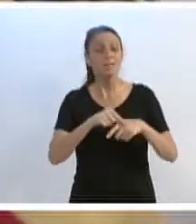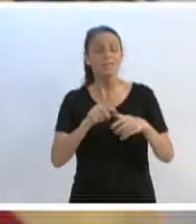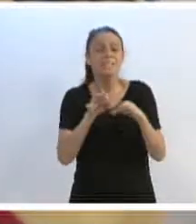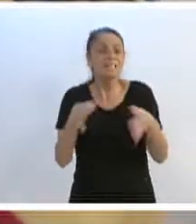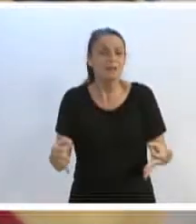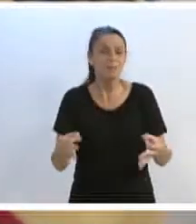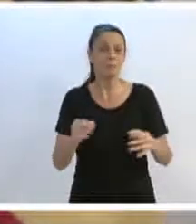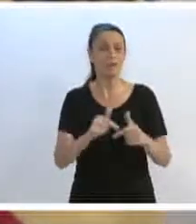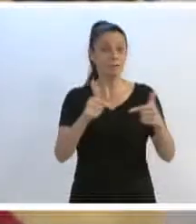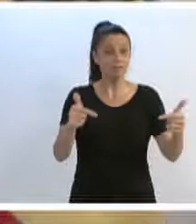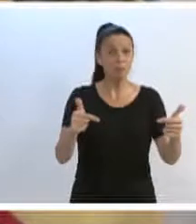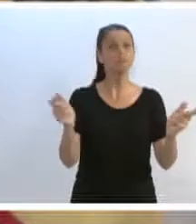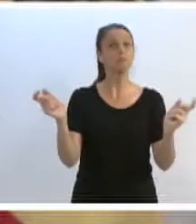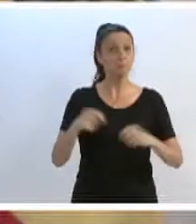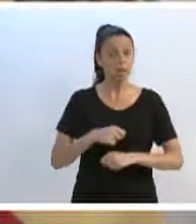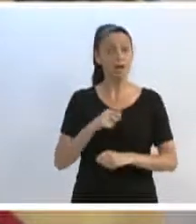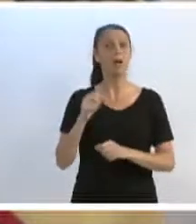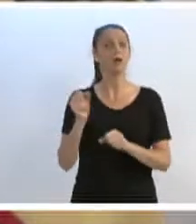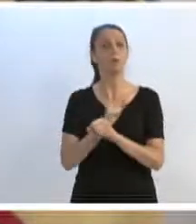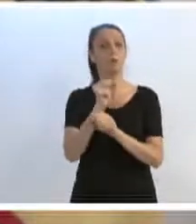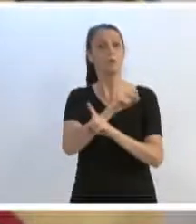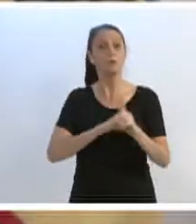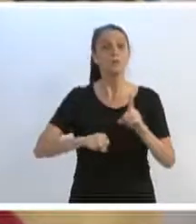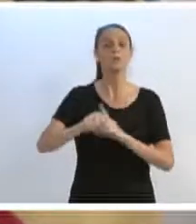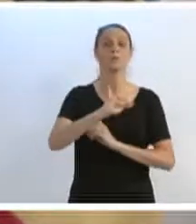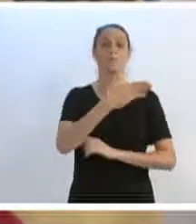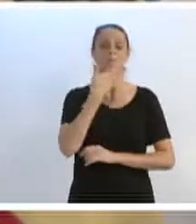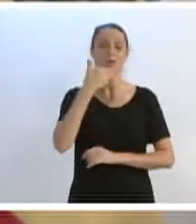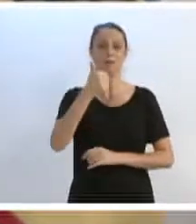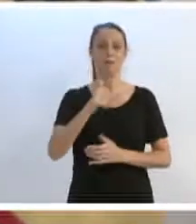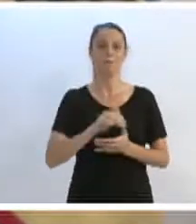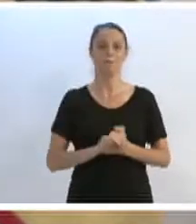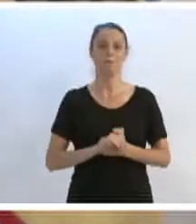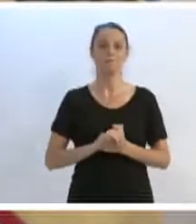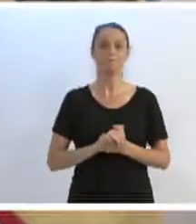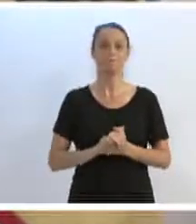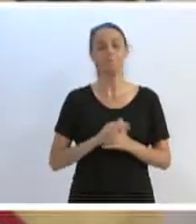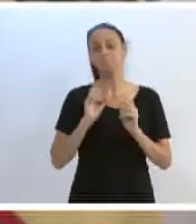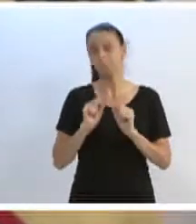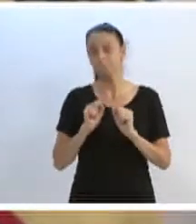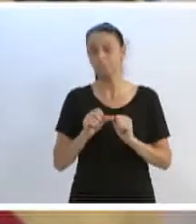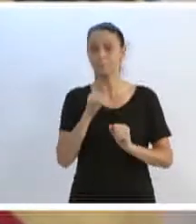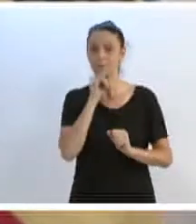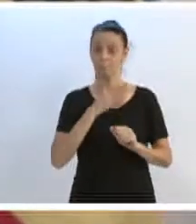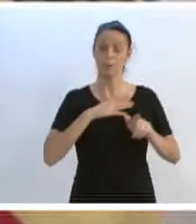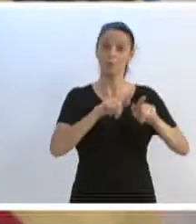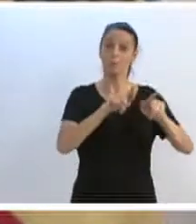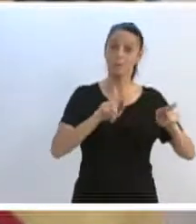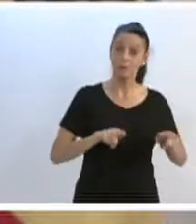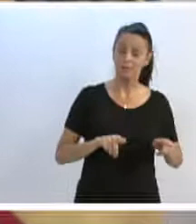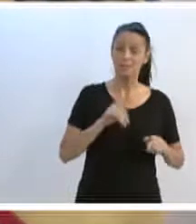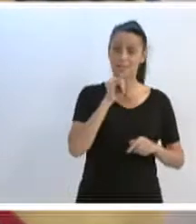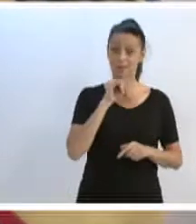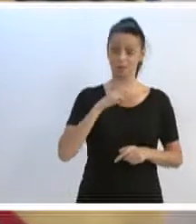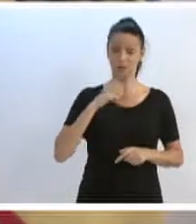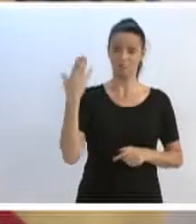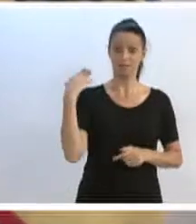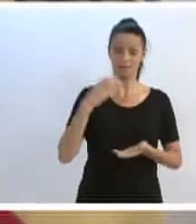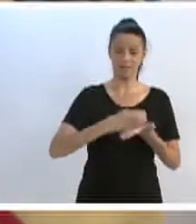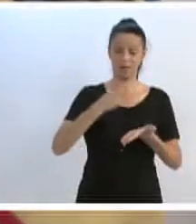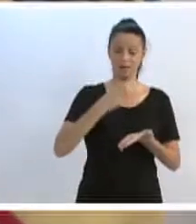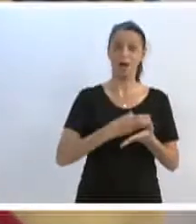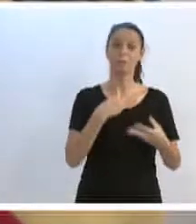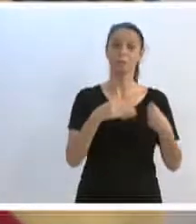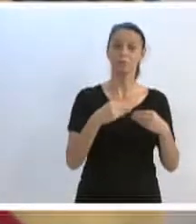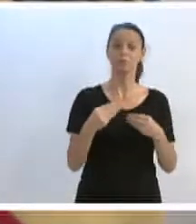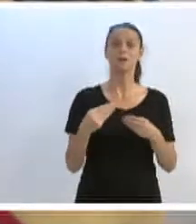e construir uma sociedade mais sustentável. Sejam medidas como a gente adota no nosso gabinete, substituindo os copinhos plásticos por